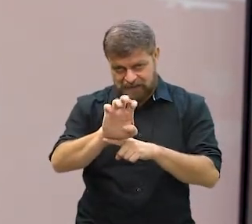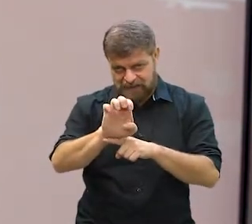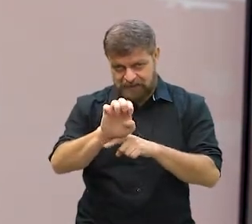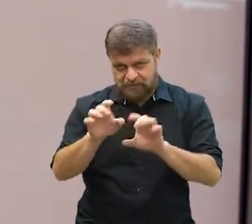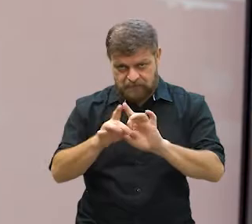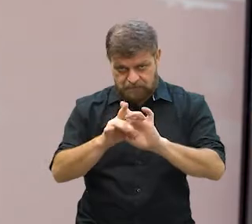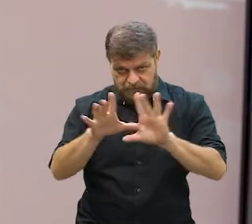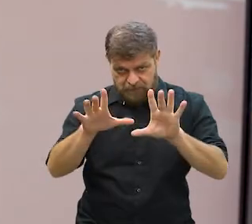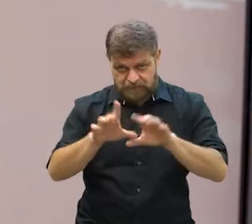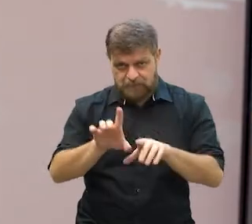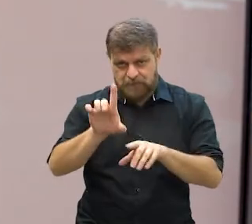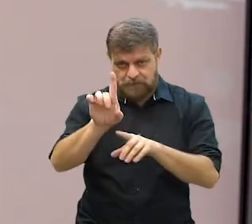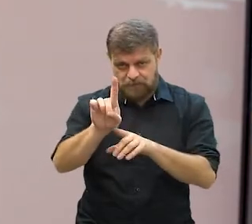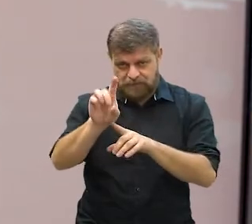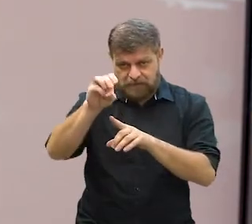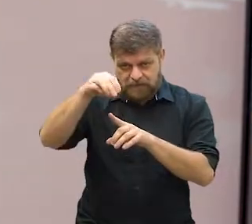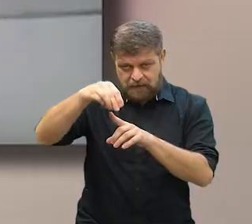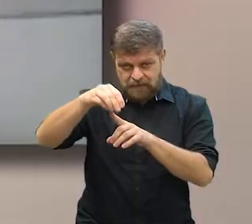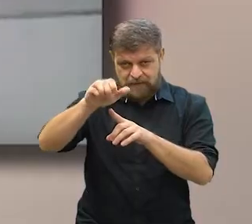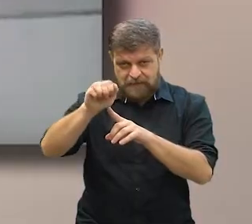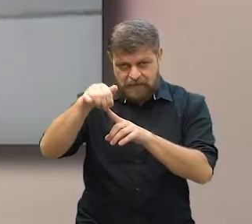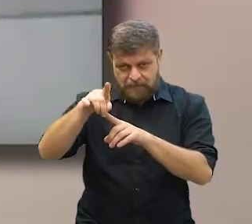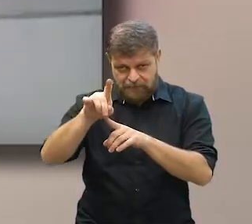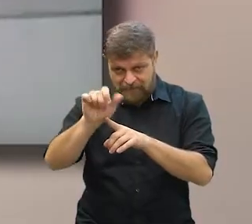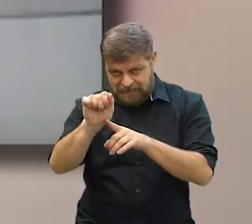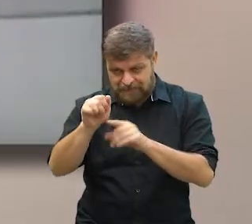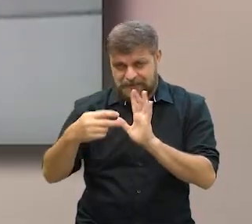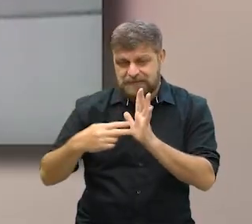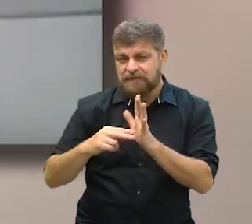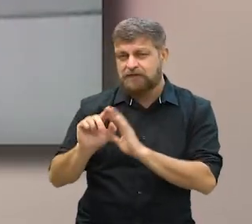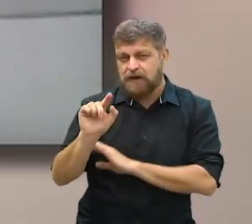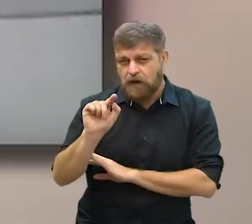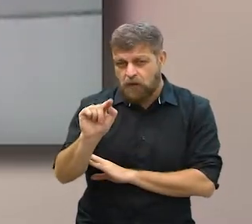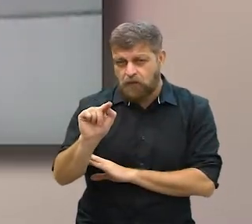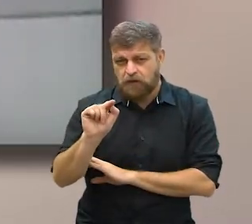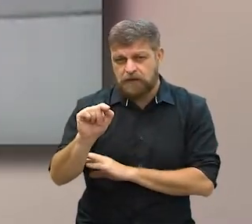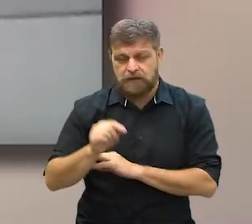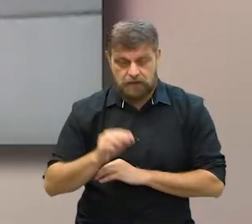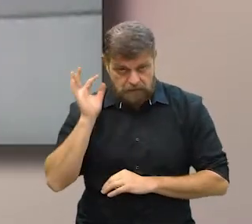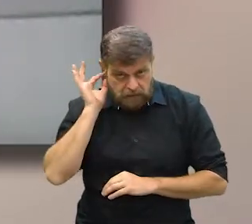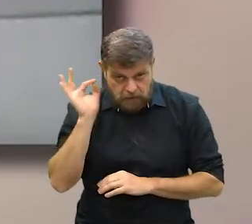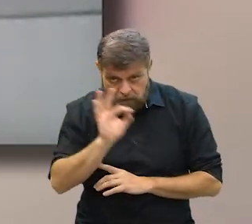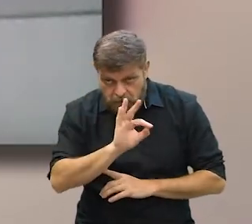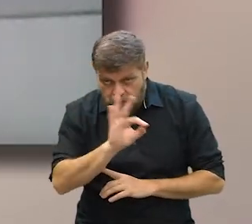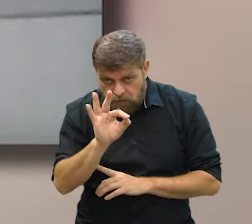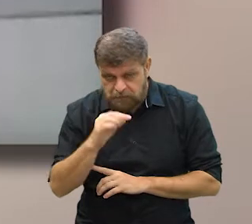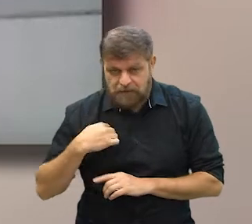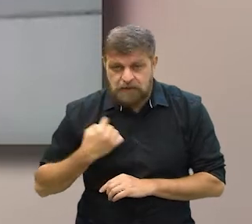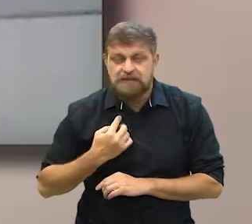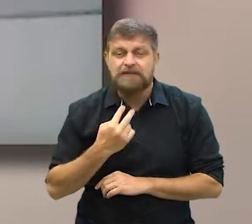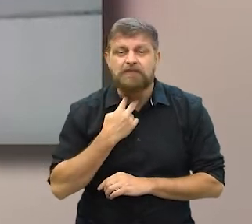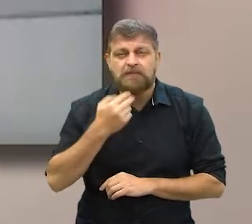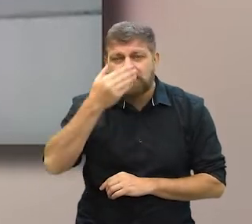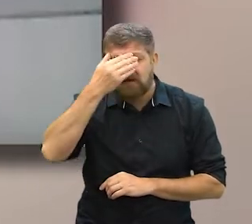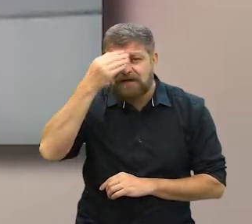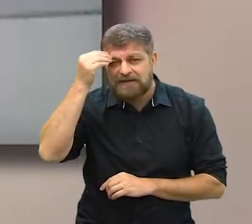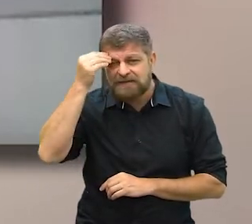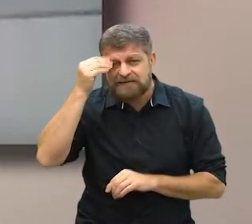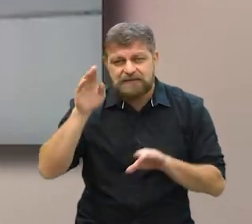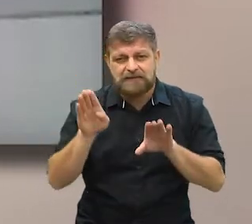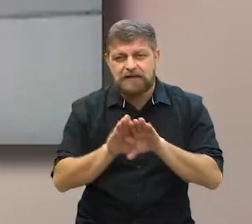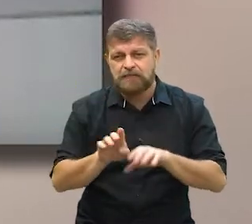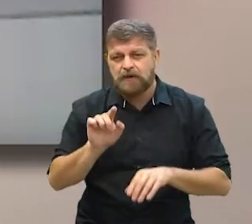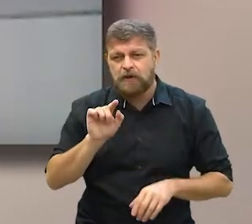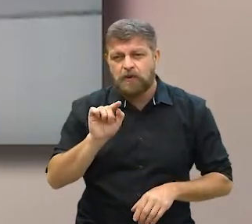ela é necessária ou não? Então, ela é necessária, ela é ótima, né? Agora, a gente não pode esquecer